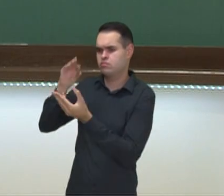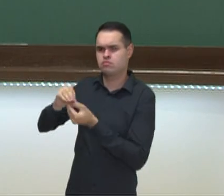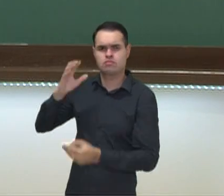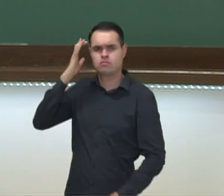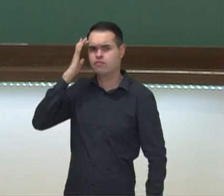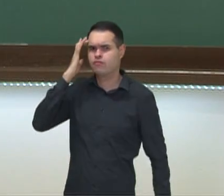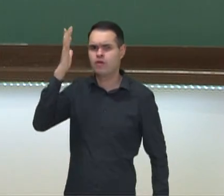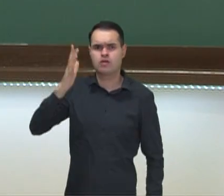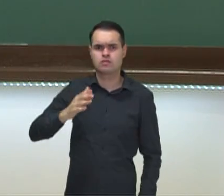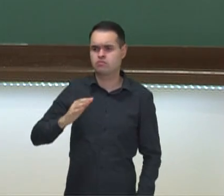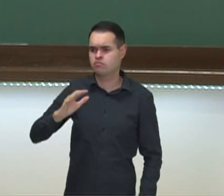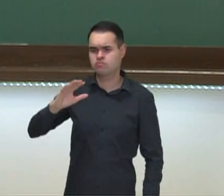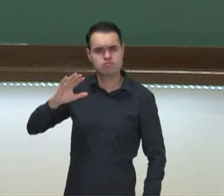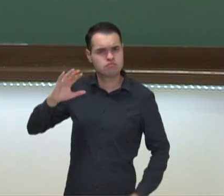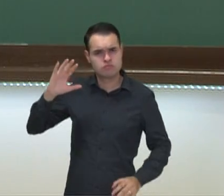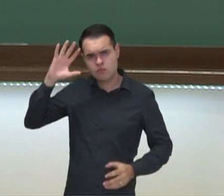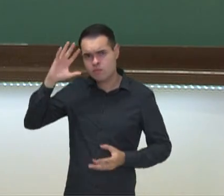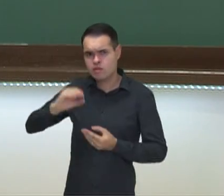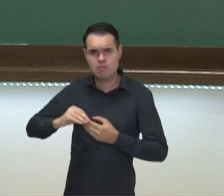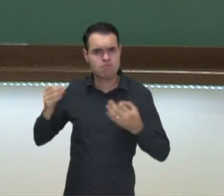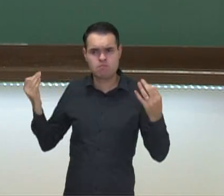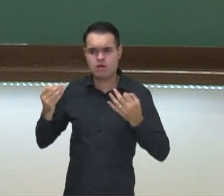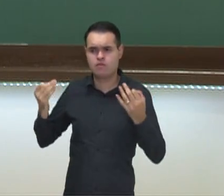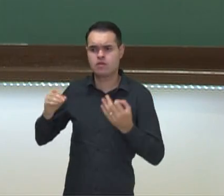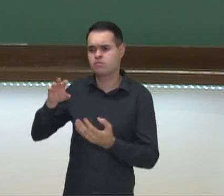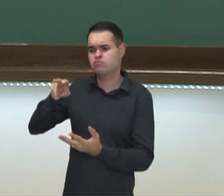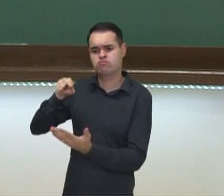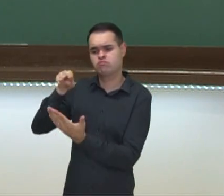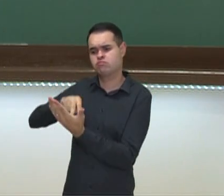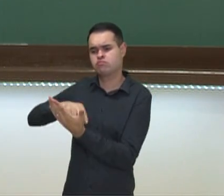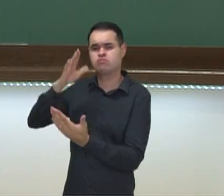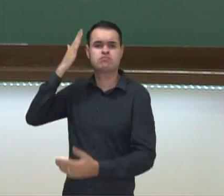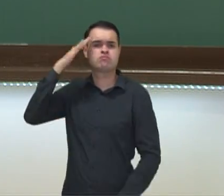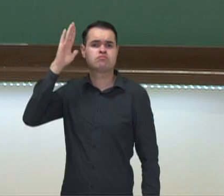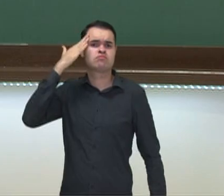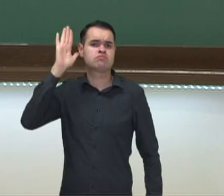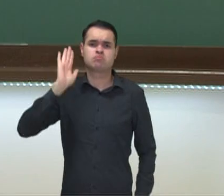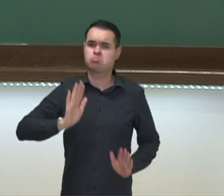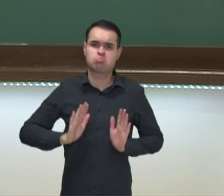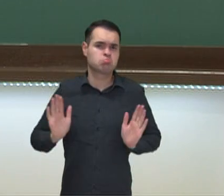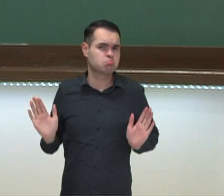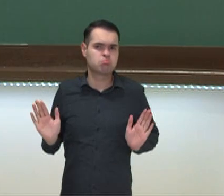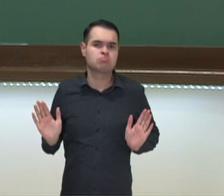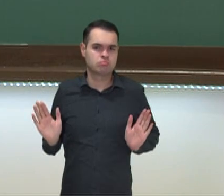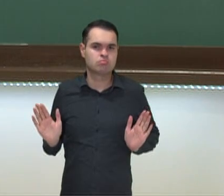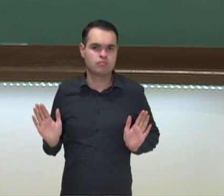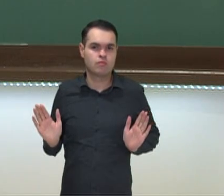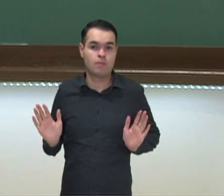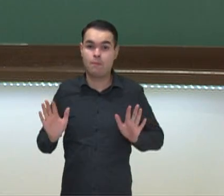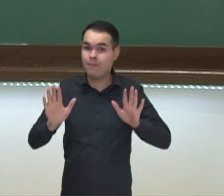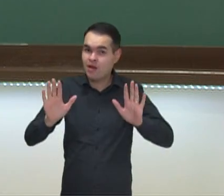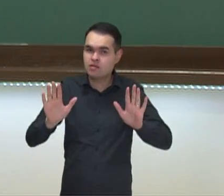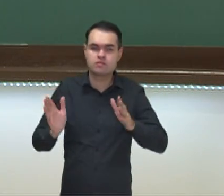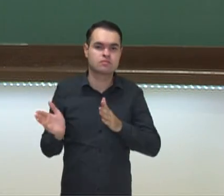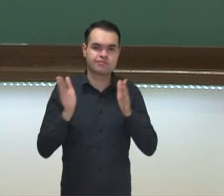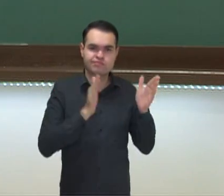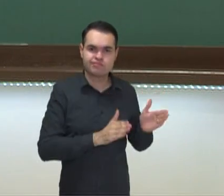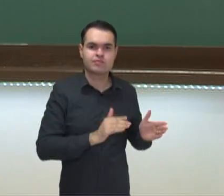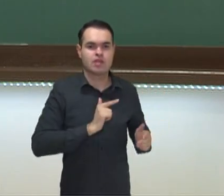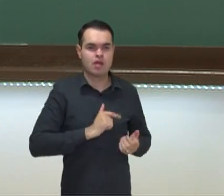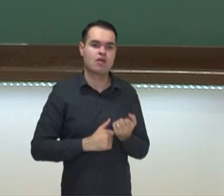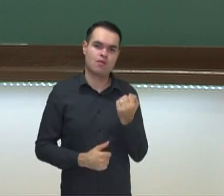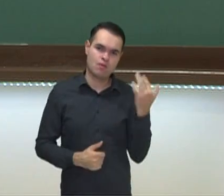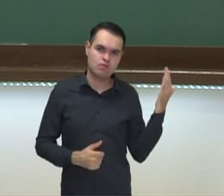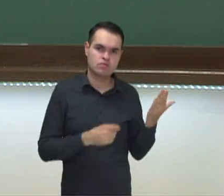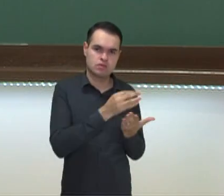a mensagem, bem a informação, bem o que está sendo transmitido ali. Mas